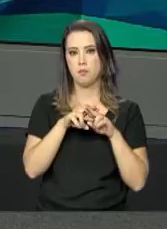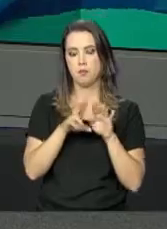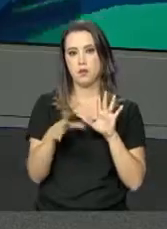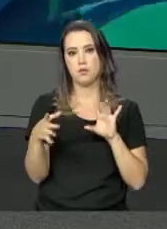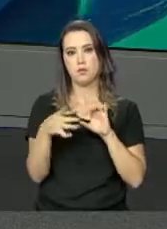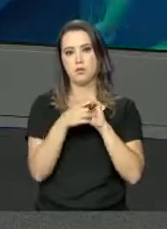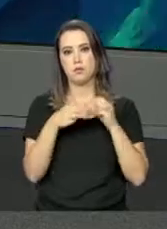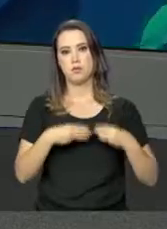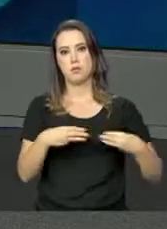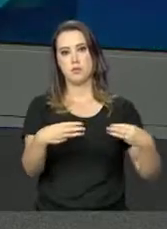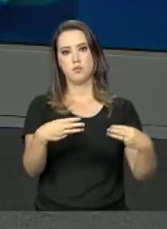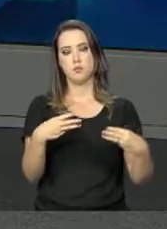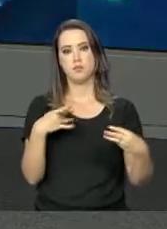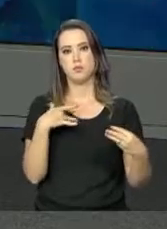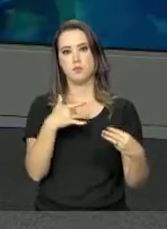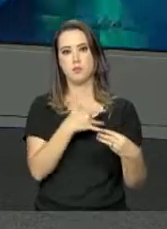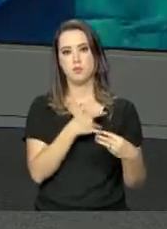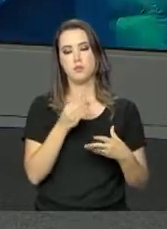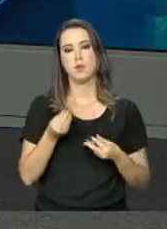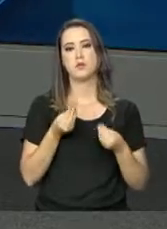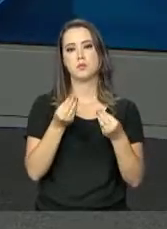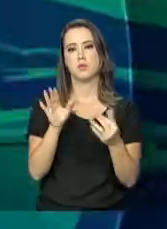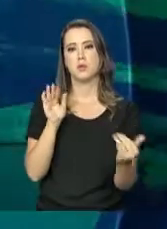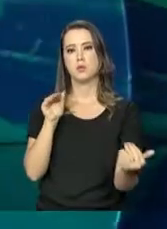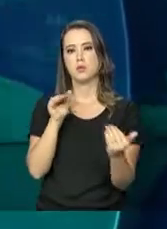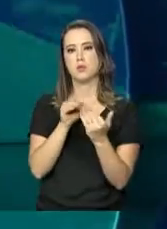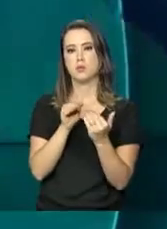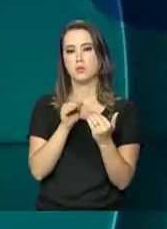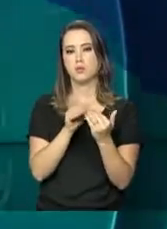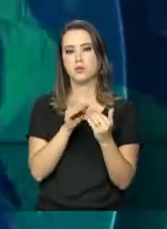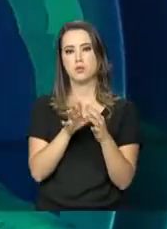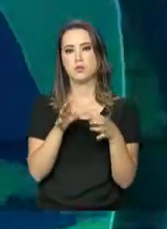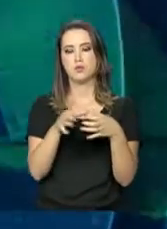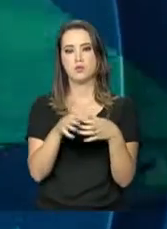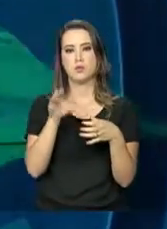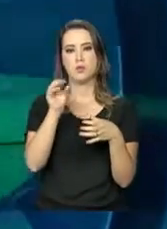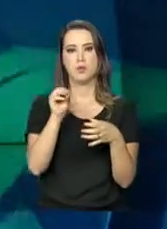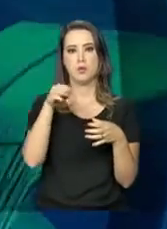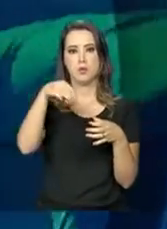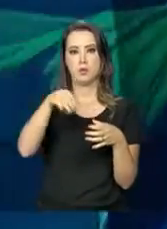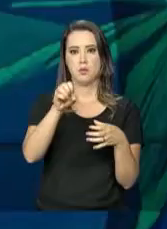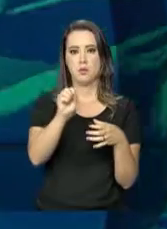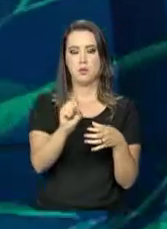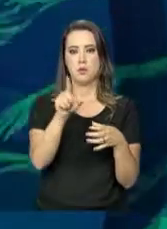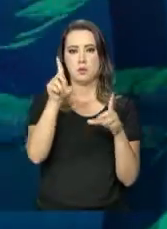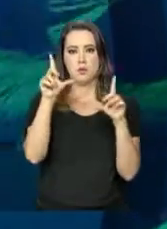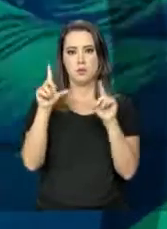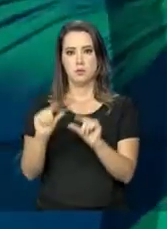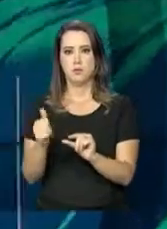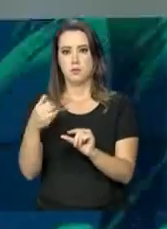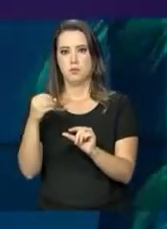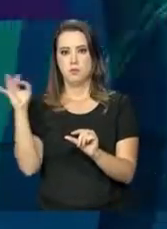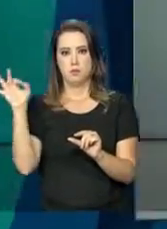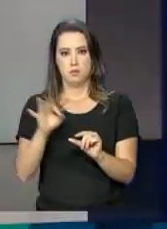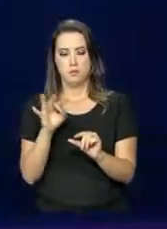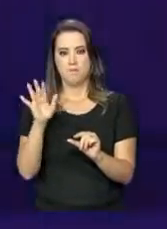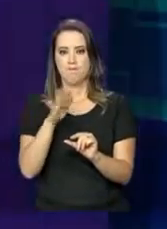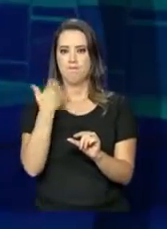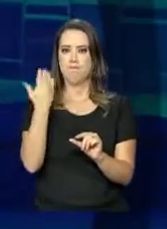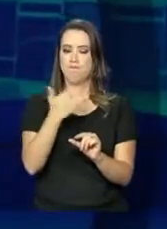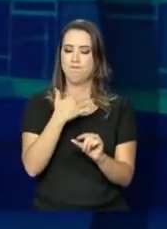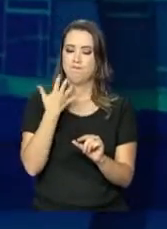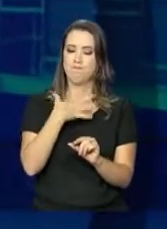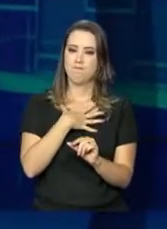convênio com o ministério da saúde e para atingir a meta da u organização mundial da saúde de reduzir em 10% os